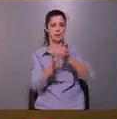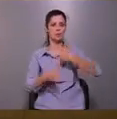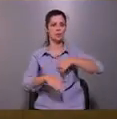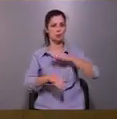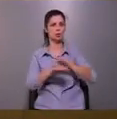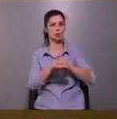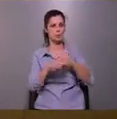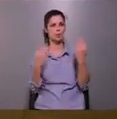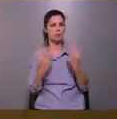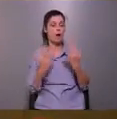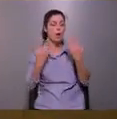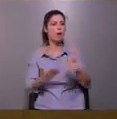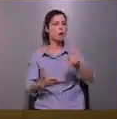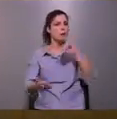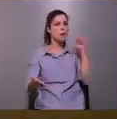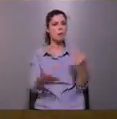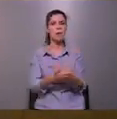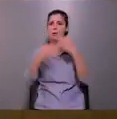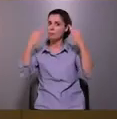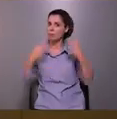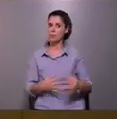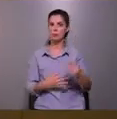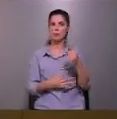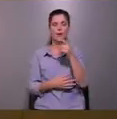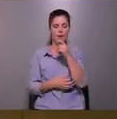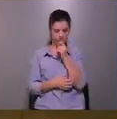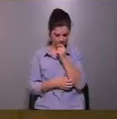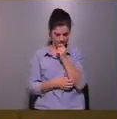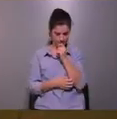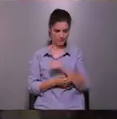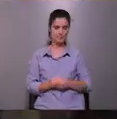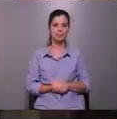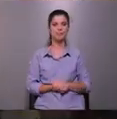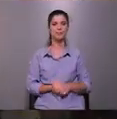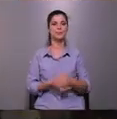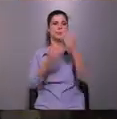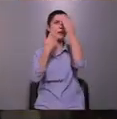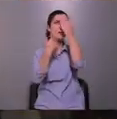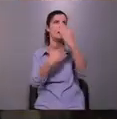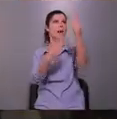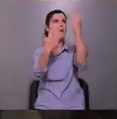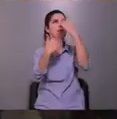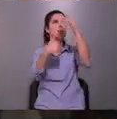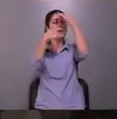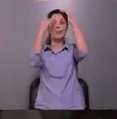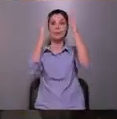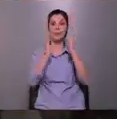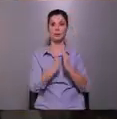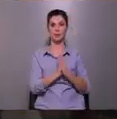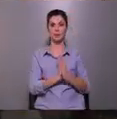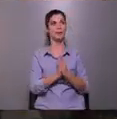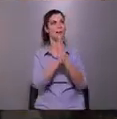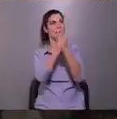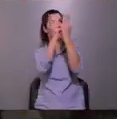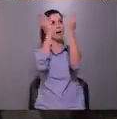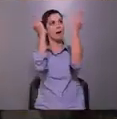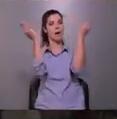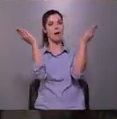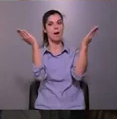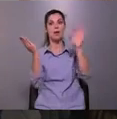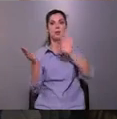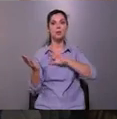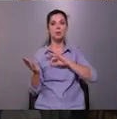pecadores, agora e na hora da nossa morte. Amém. Gegrüßet seist du, Maria, voll der